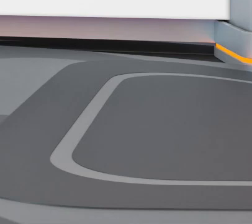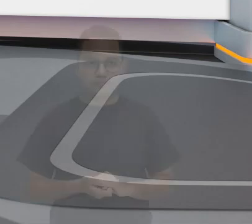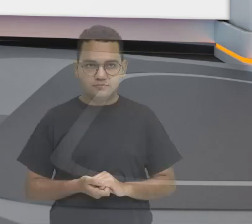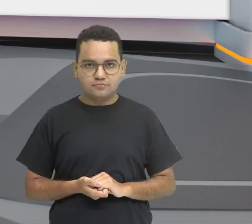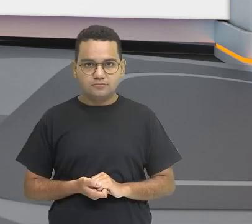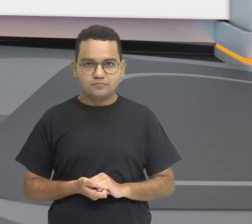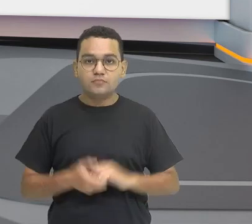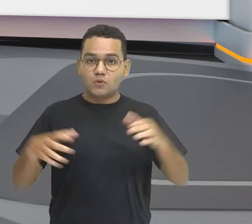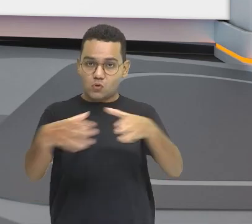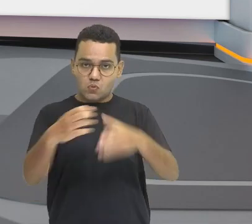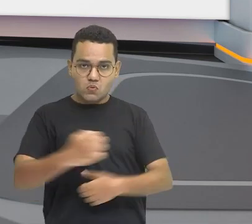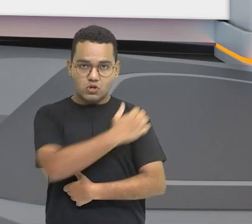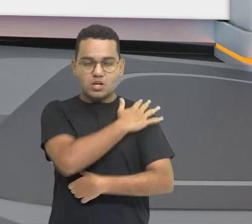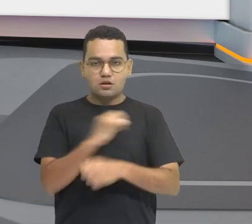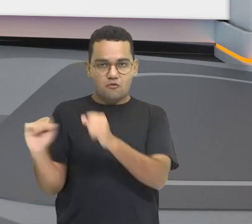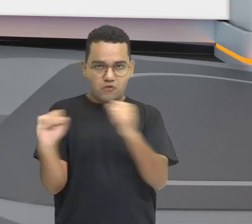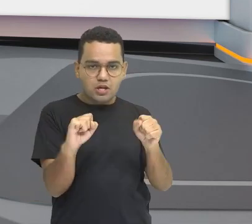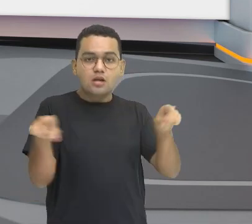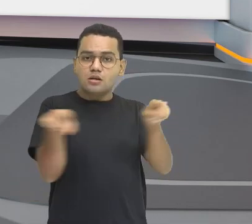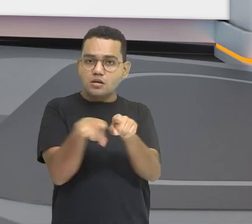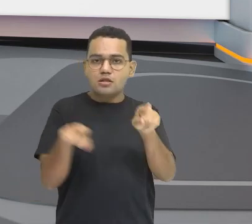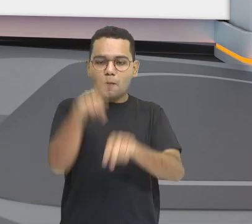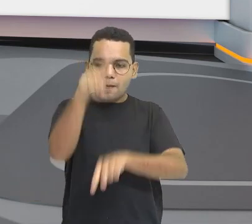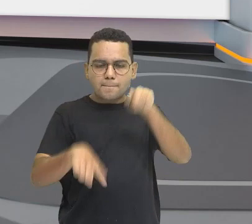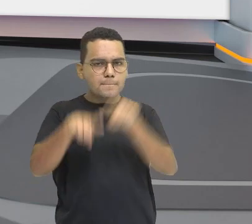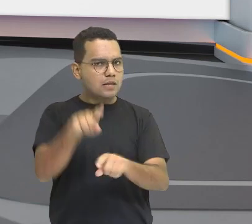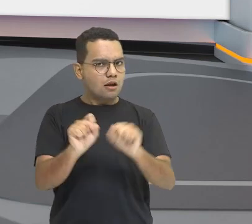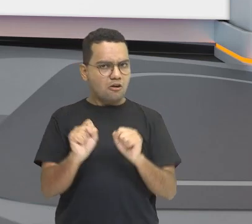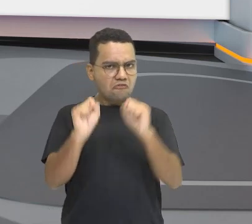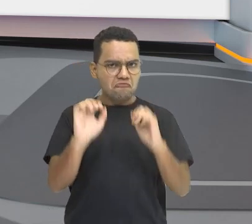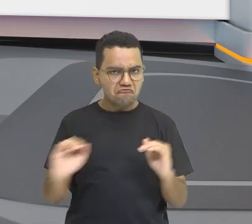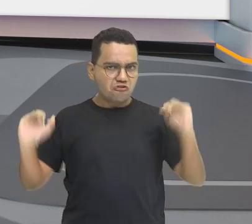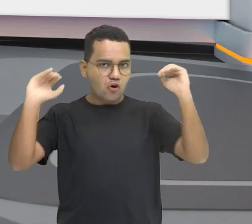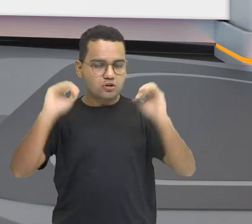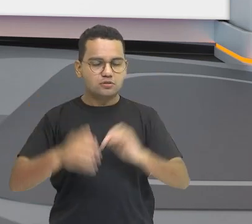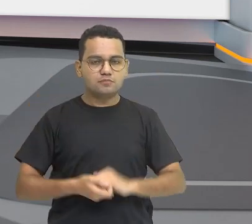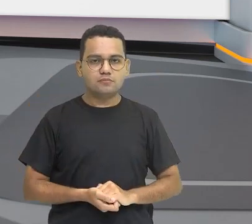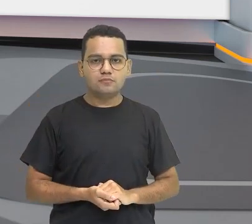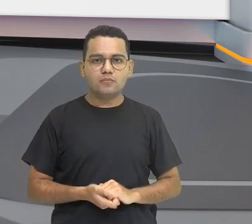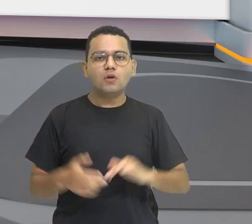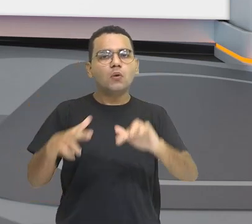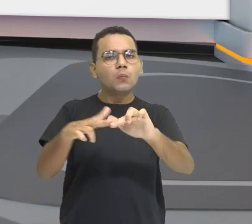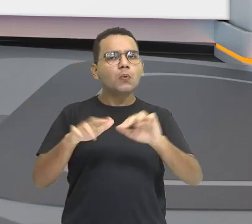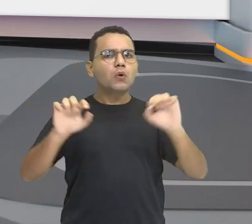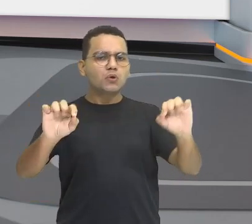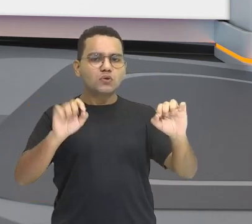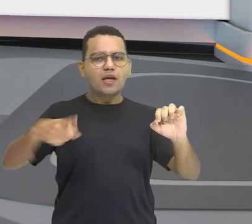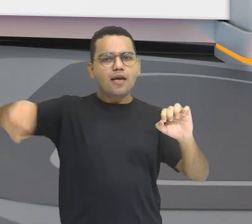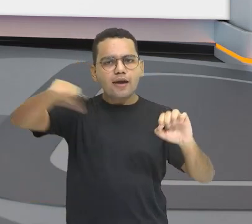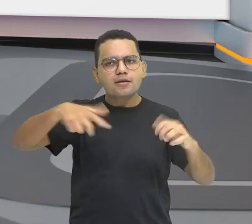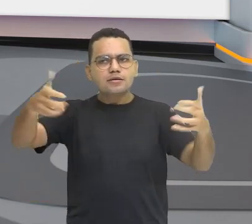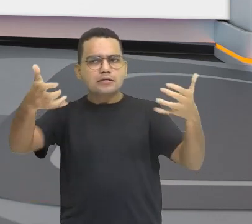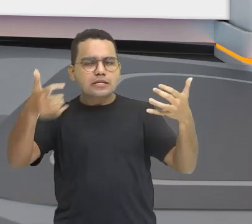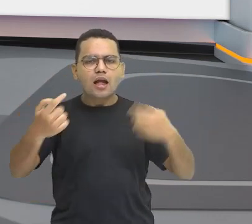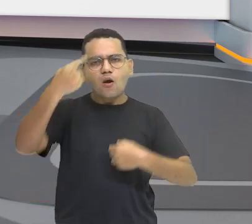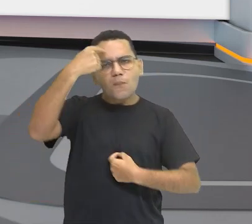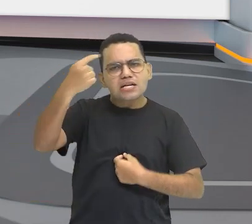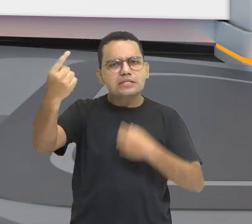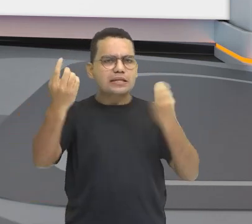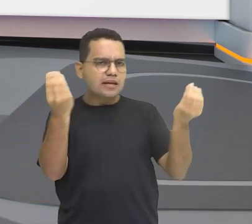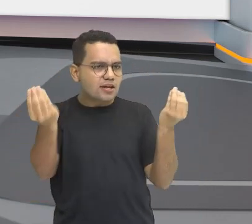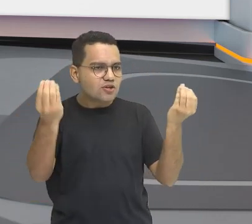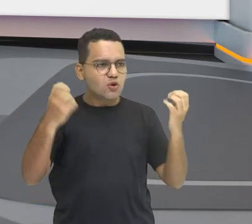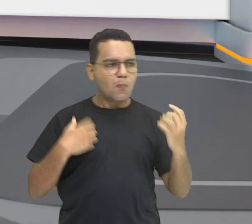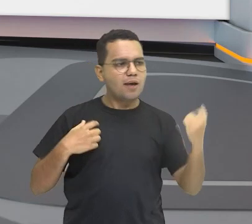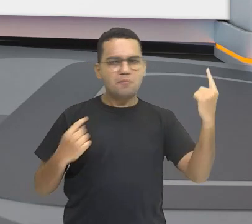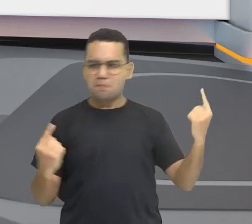e com armamentos bastante poderosos. E literalmente a gente pode dizer que eles brincaram ali de deuses do mundo durante todo